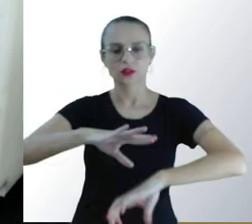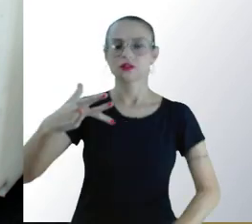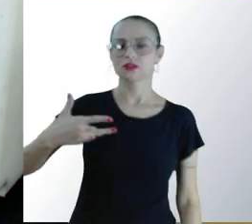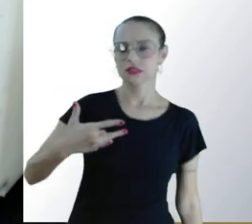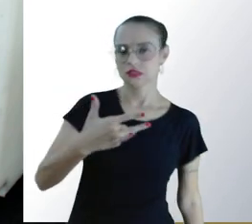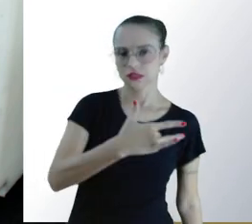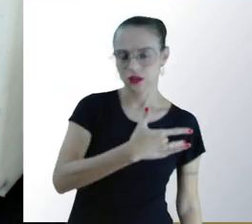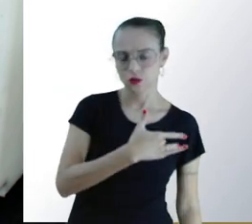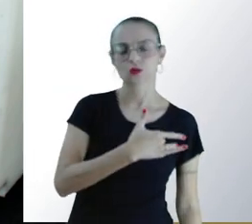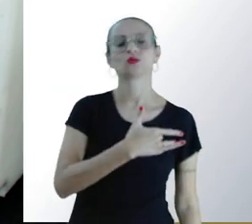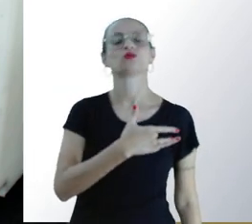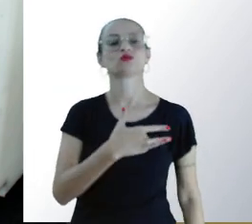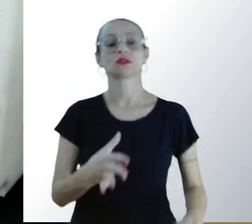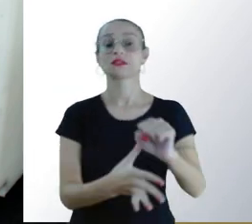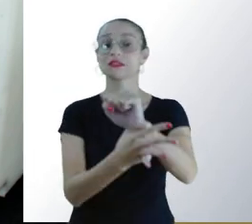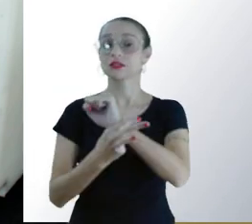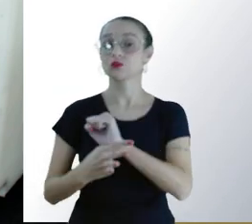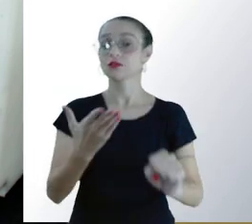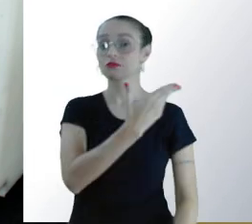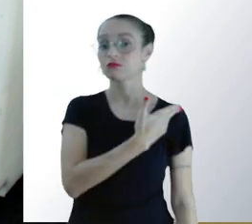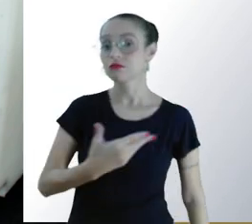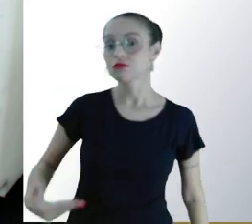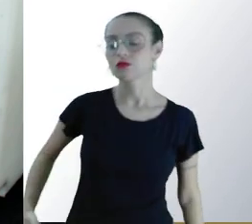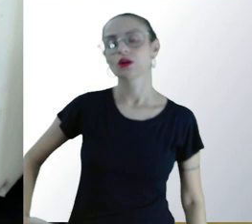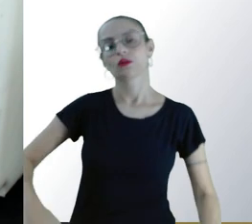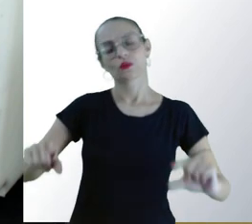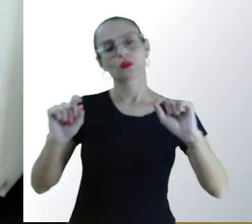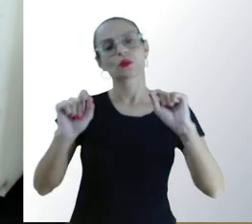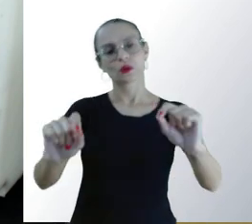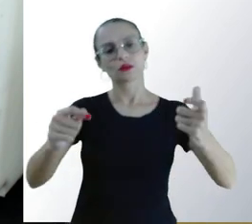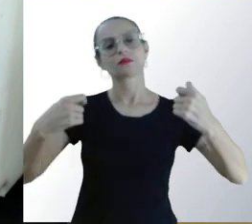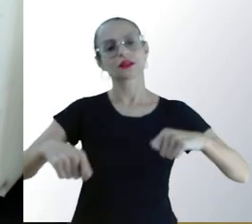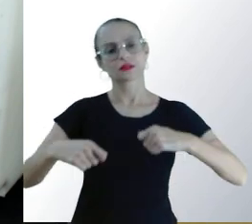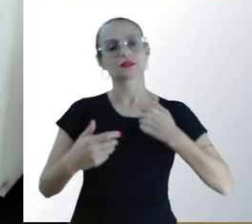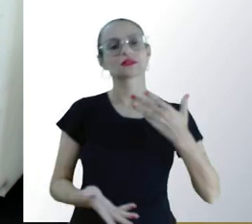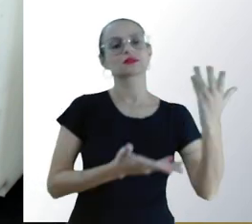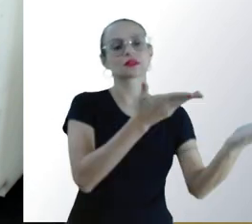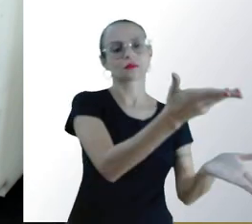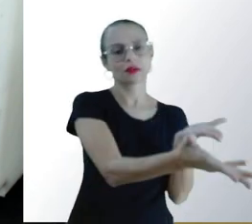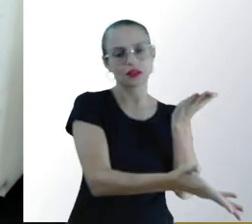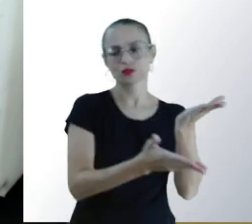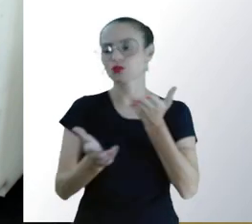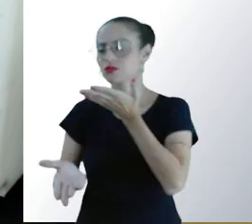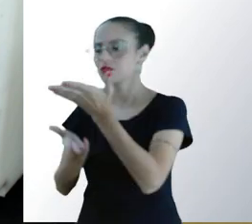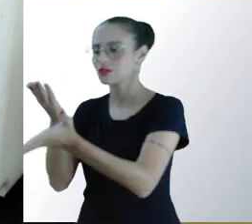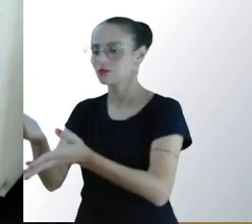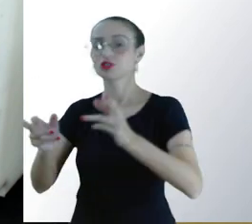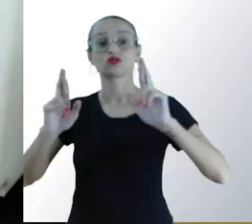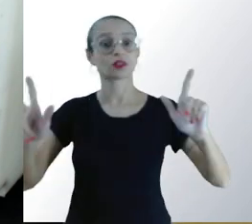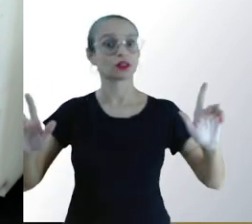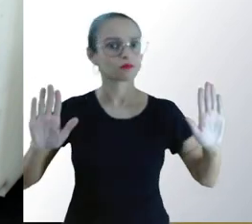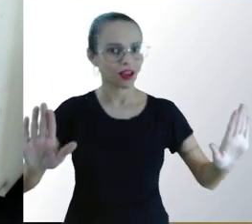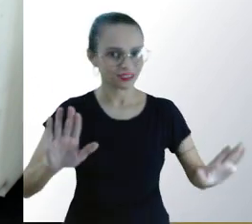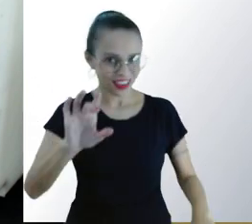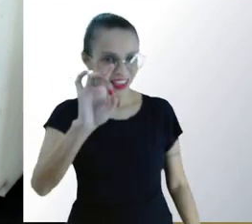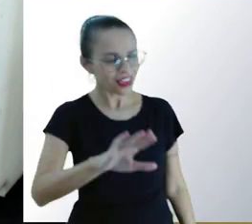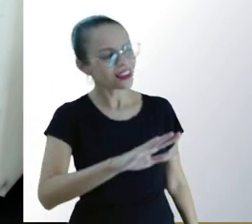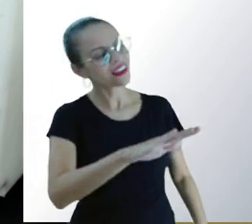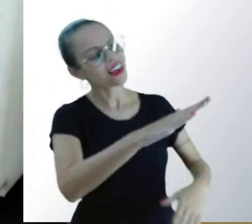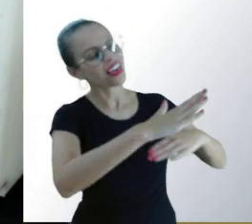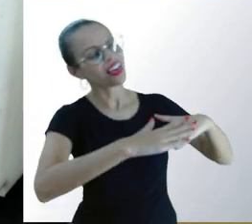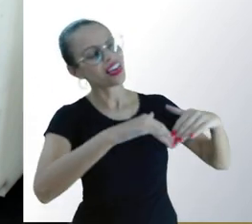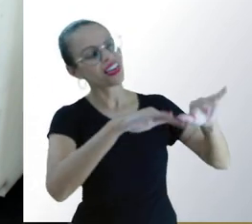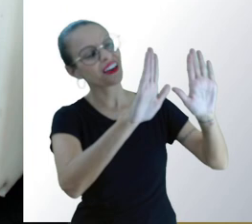saúde, a segurança pública, que nós tenhamos um tratamento diferenciado, mas reiterando, não para passar a mão na cabeça,